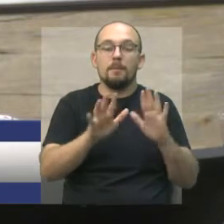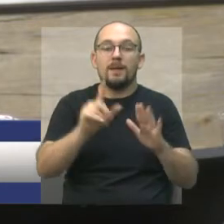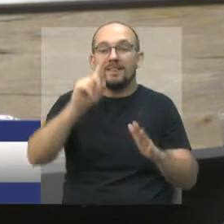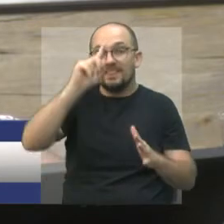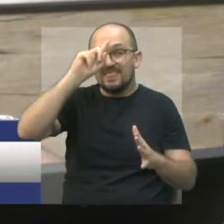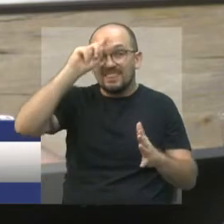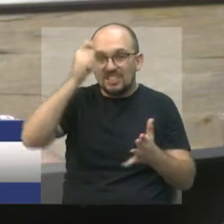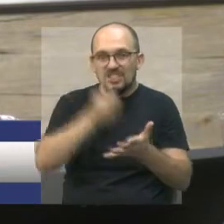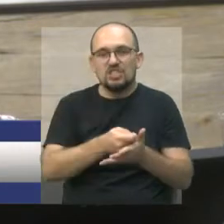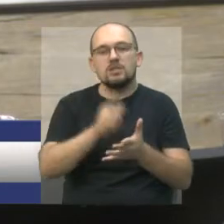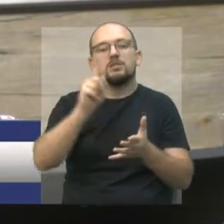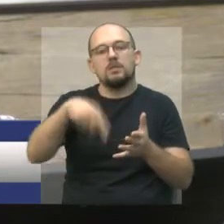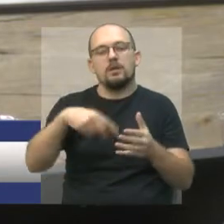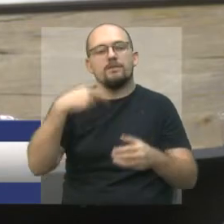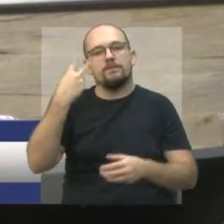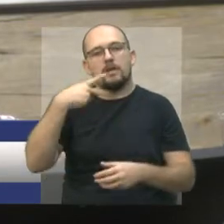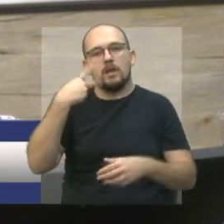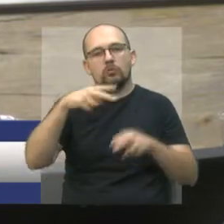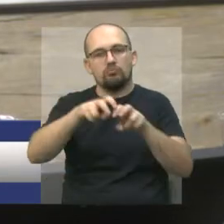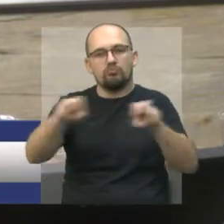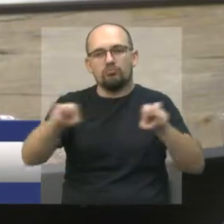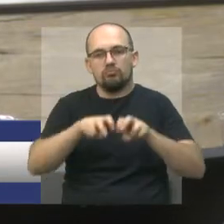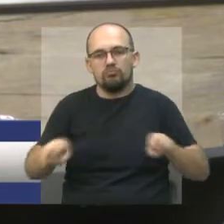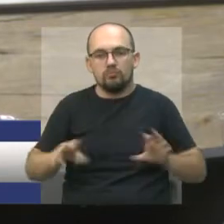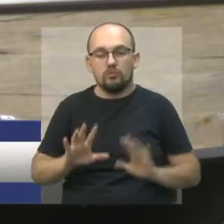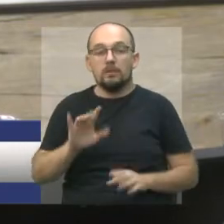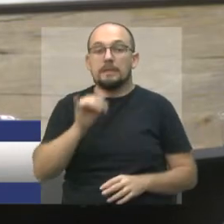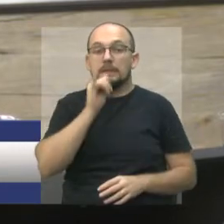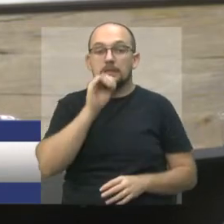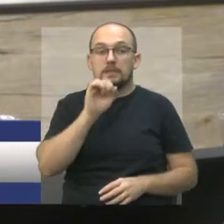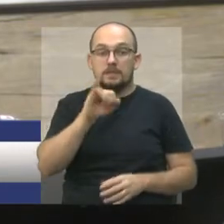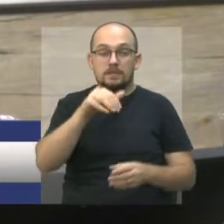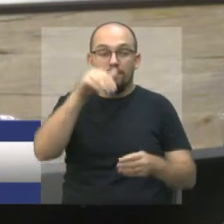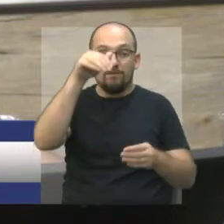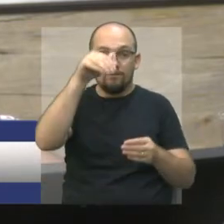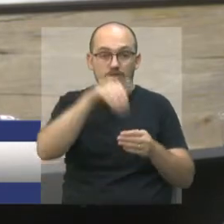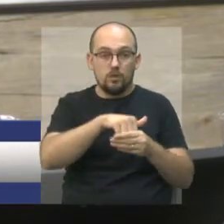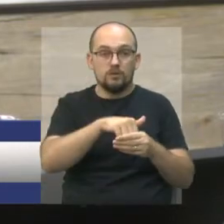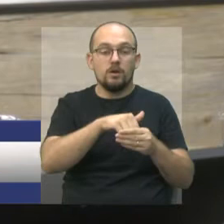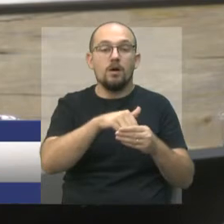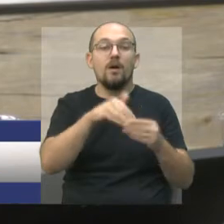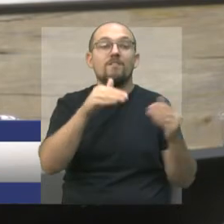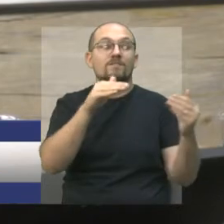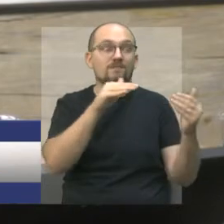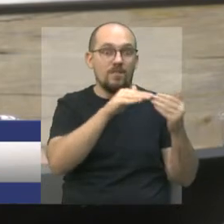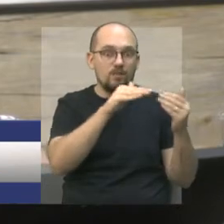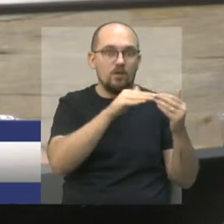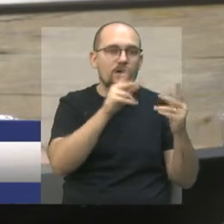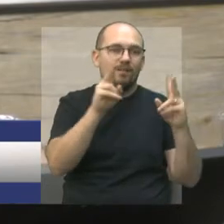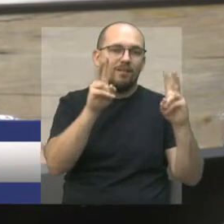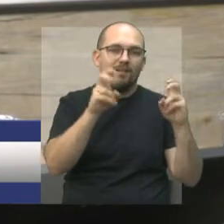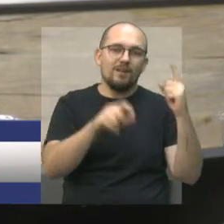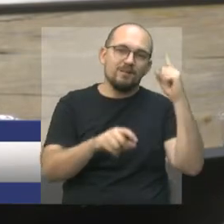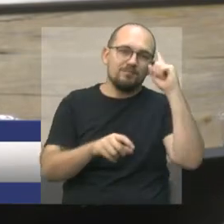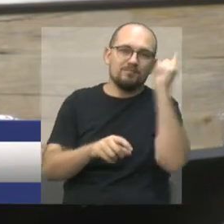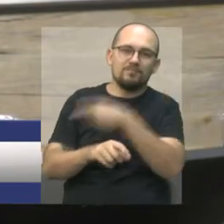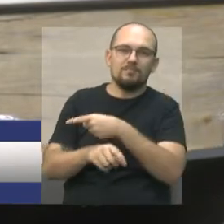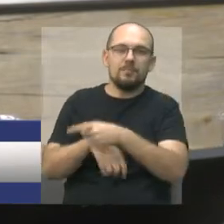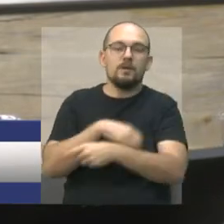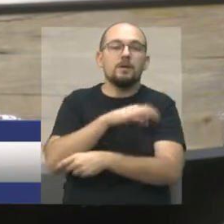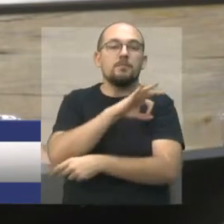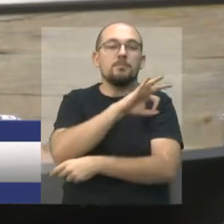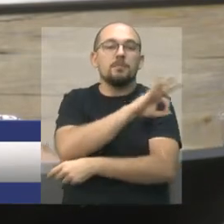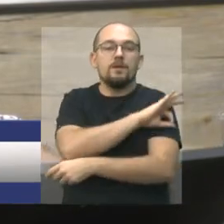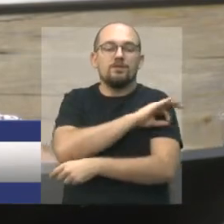é o plenário. Mas, muitas vezes, se nós votarmos favoráveis à emenda, nós estamos impondo que o prefeito faça num determinado período,